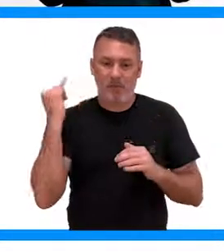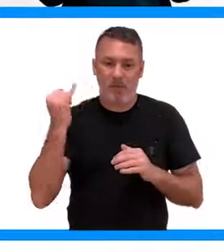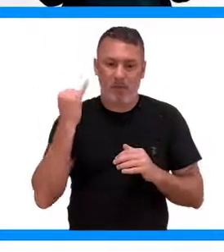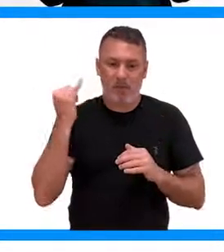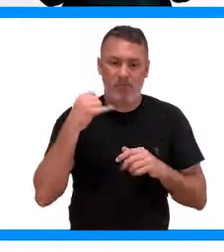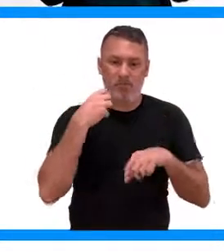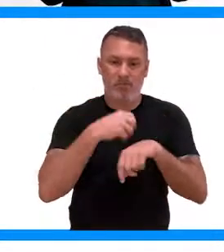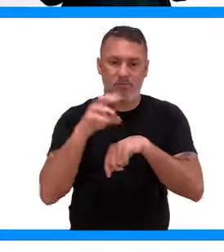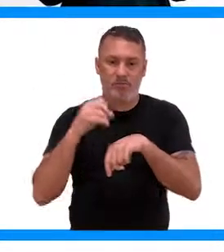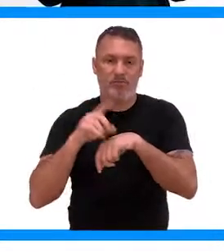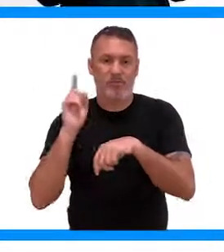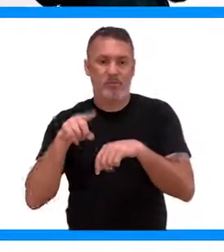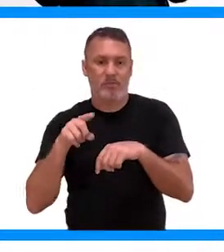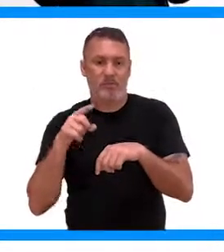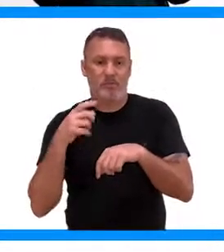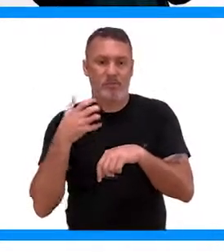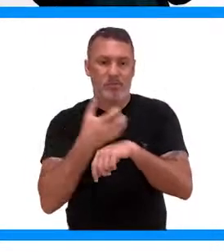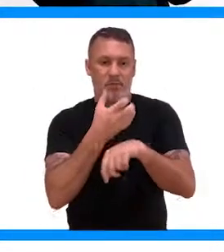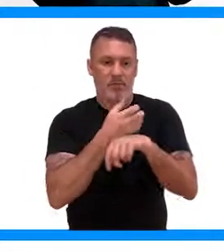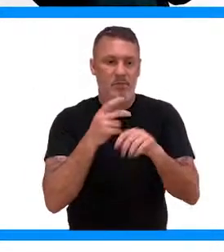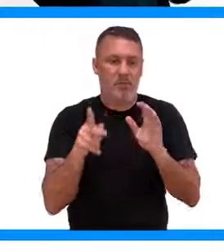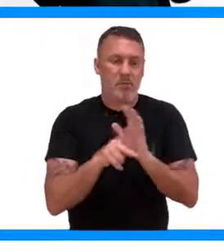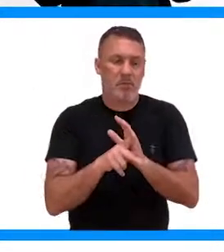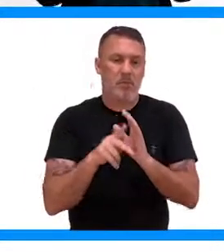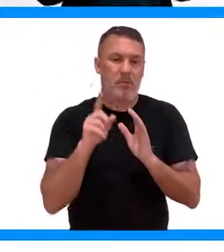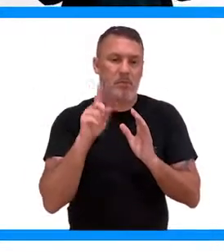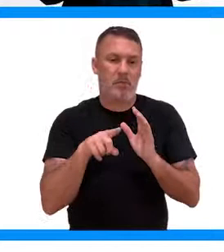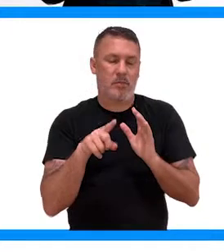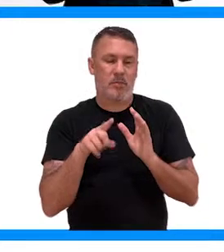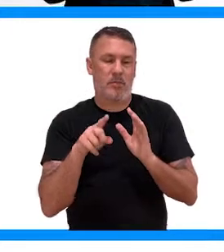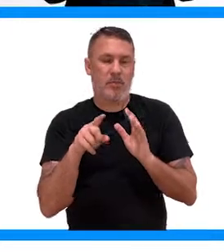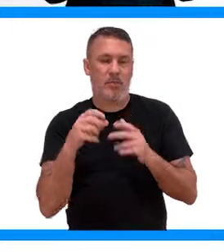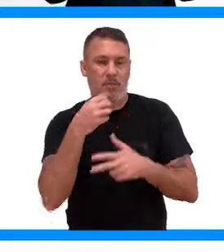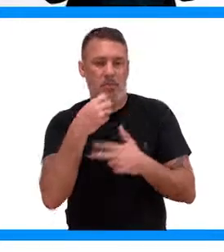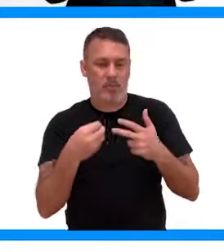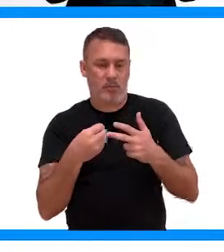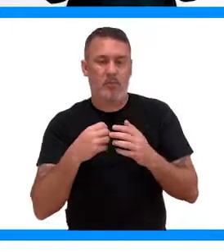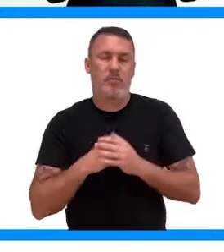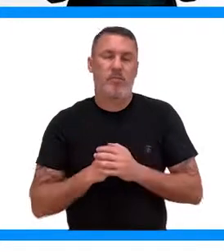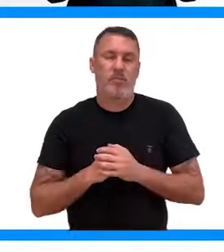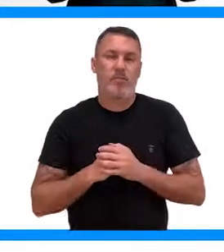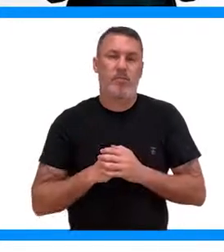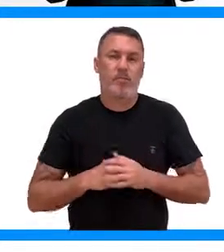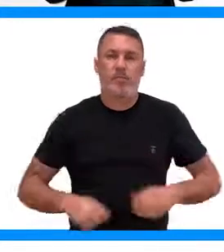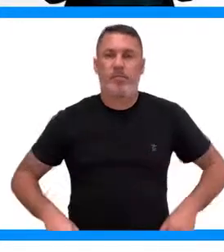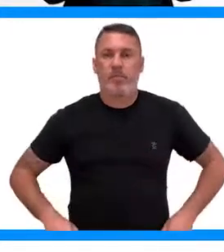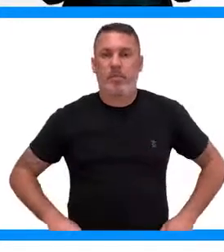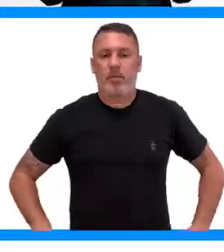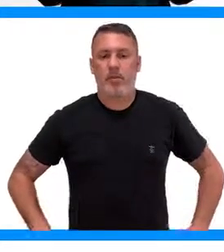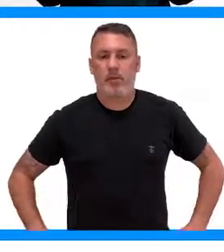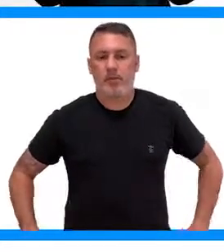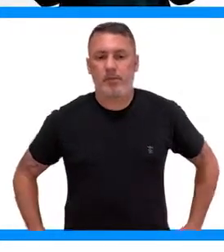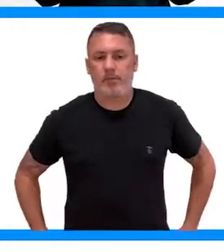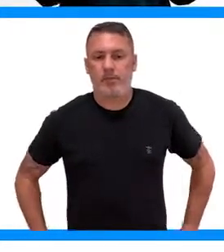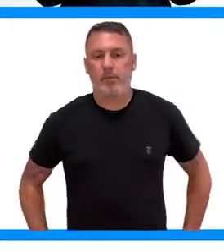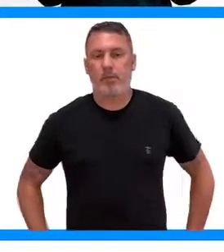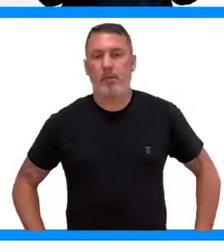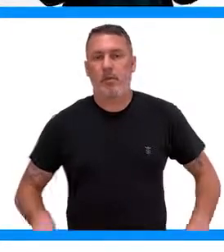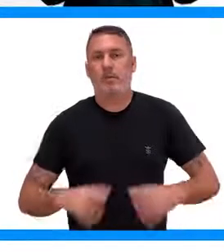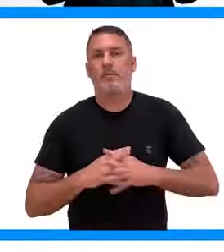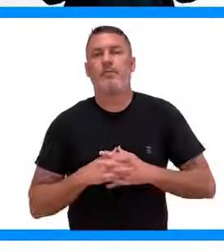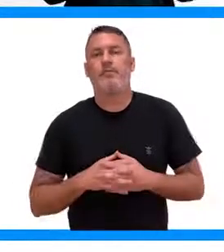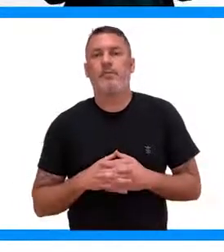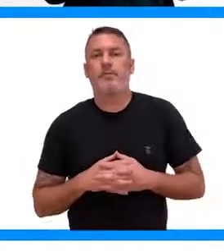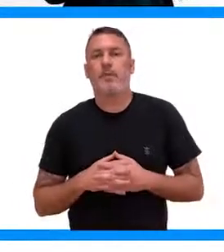mais importante, uma das partes mais importantes, na verdade, né? Que é a questão do Enem.